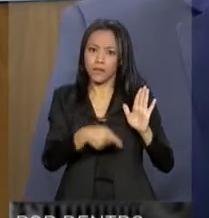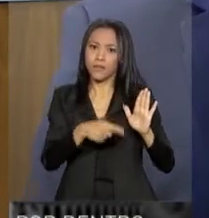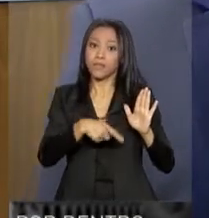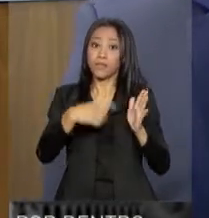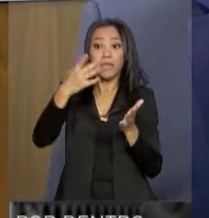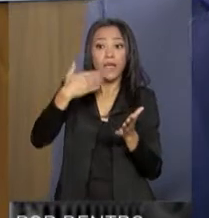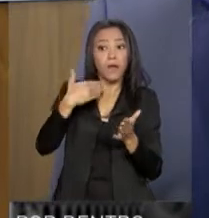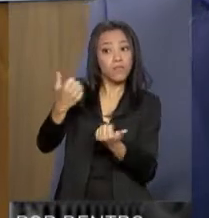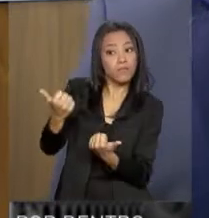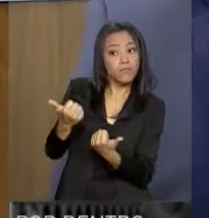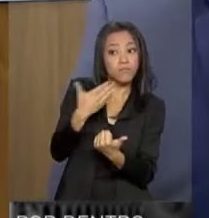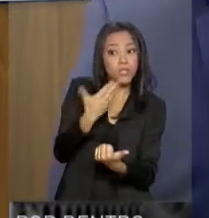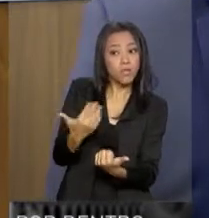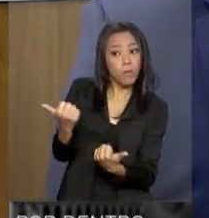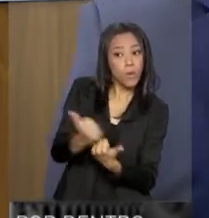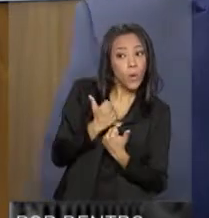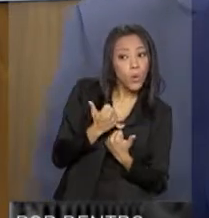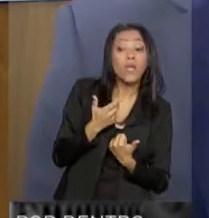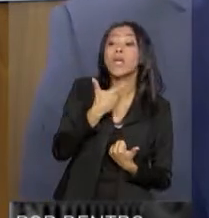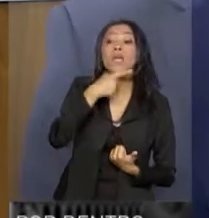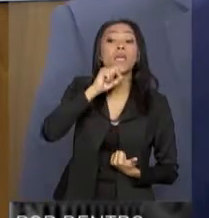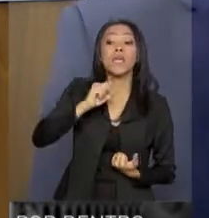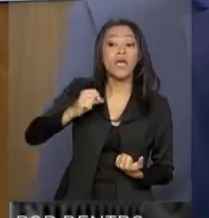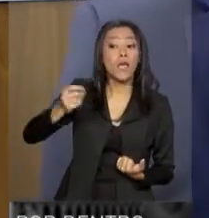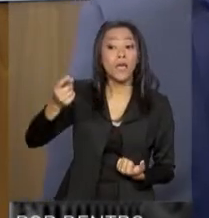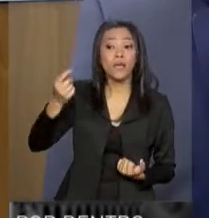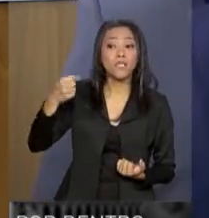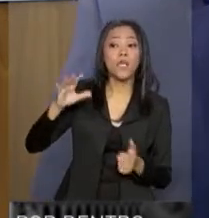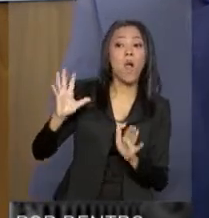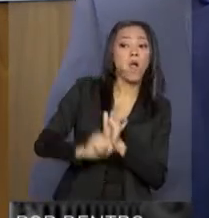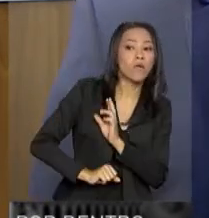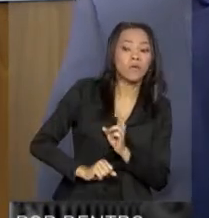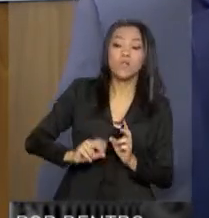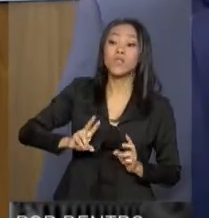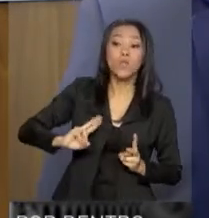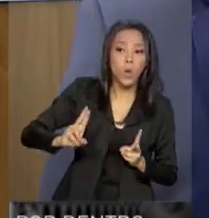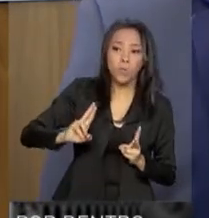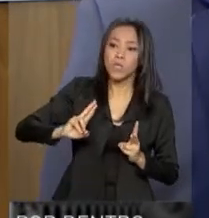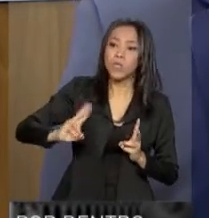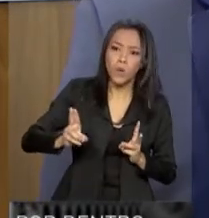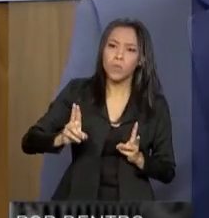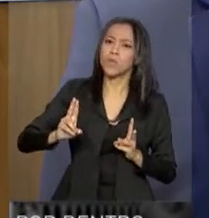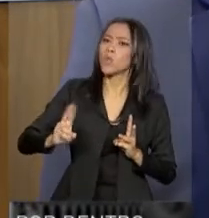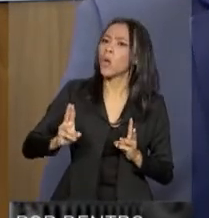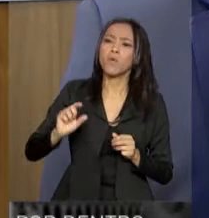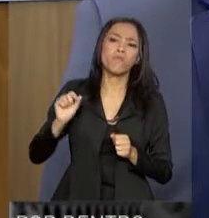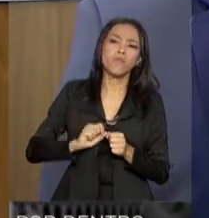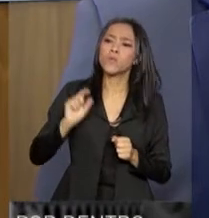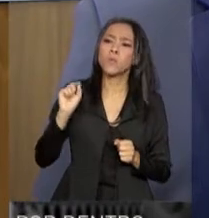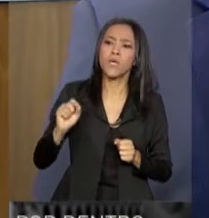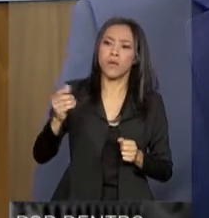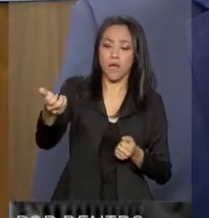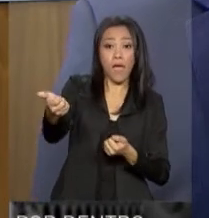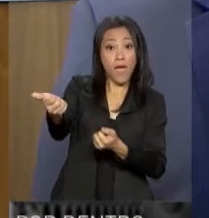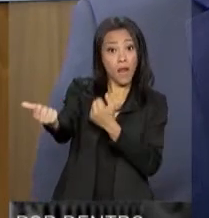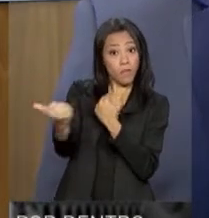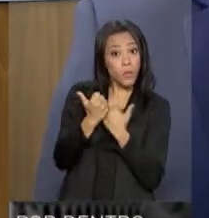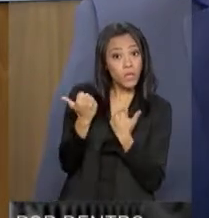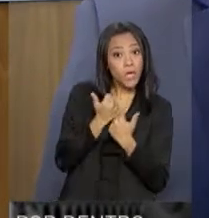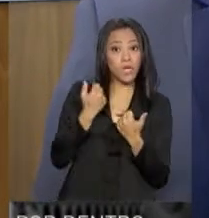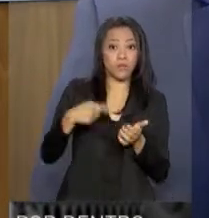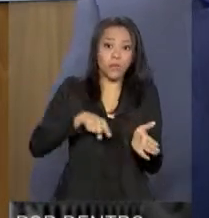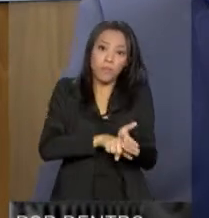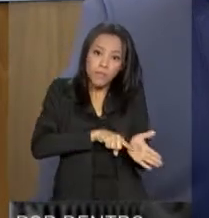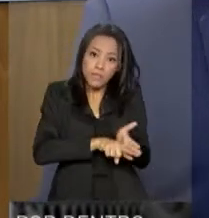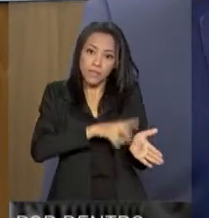da empresa identificação dos demais envolvidos a mudança da sua cultura eu acho que isso é completamente salutar temos que lembrar que empresas